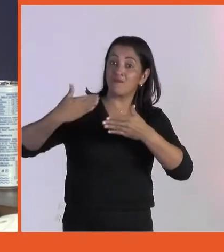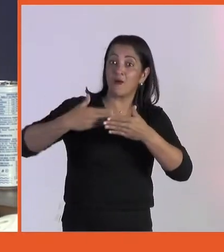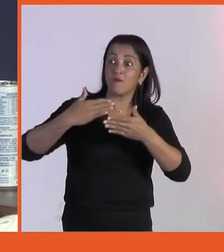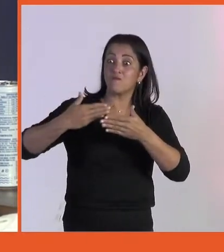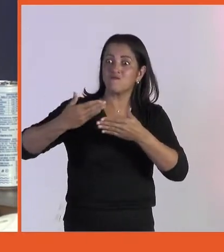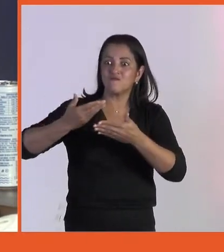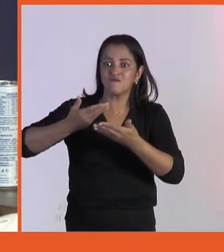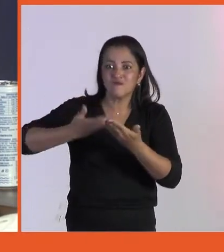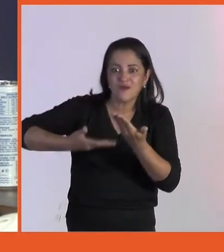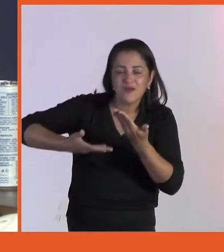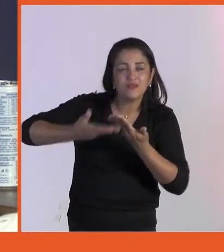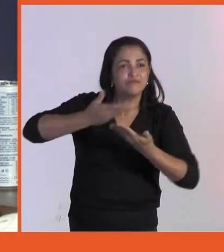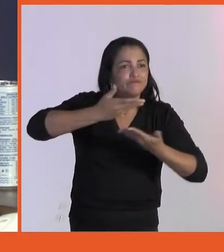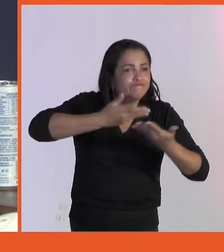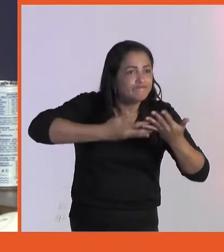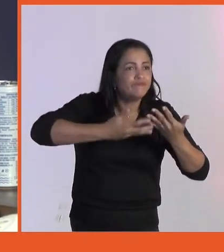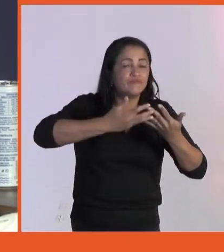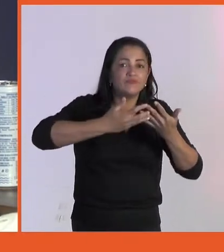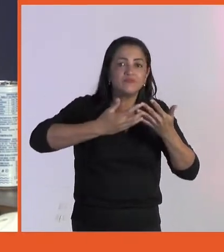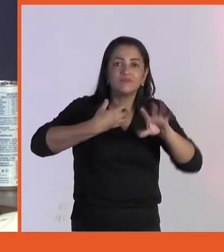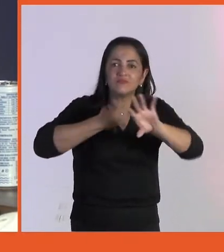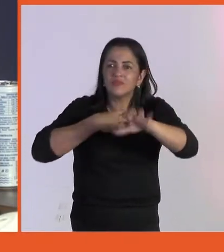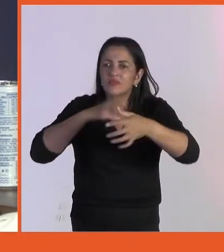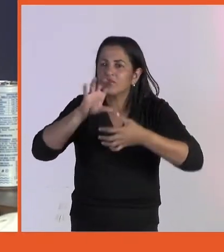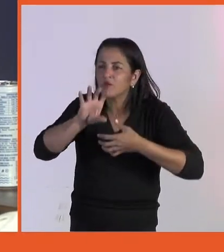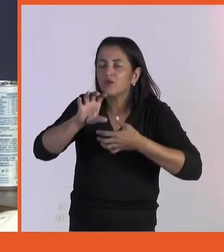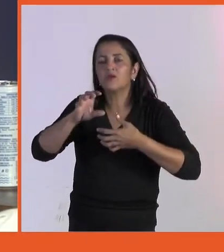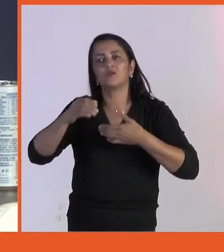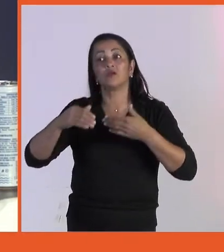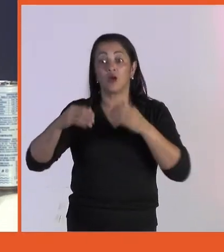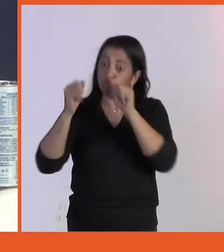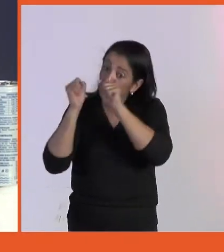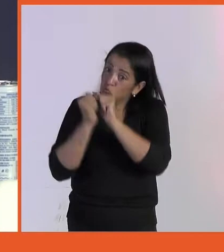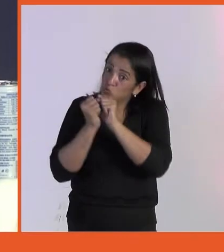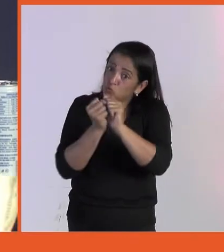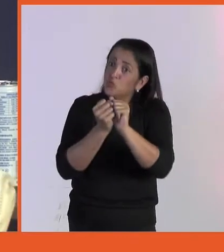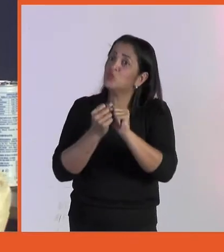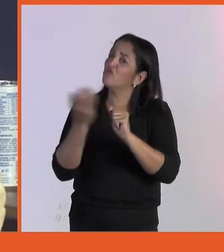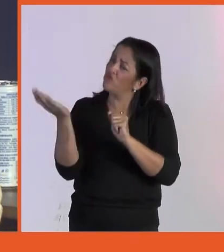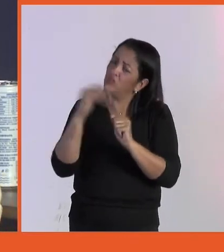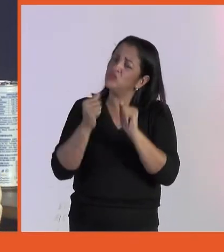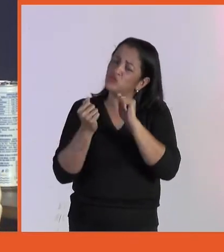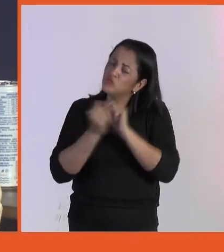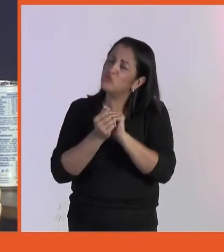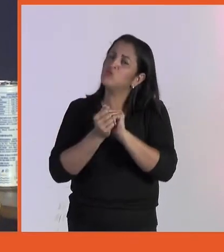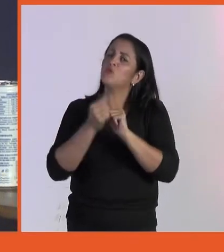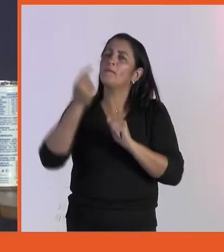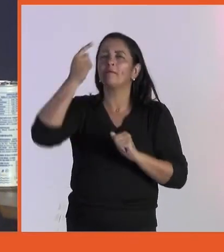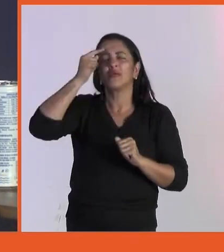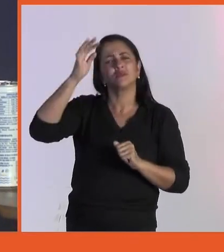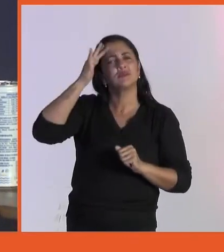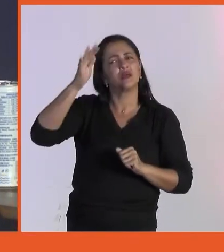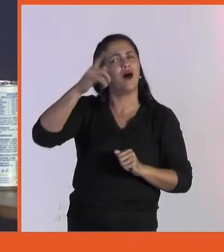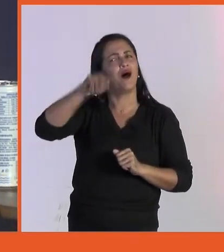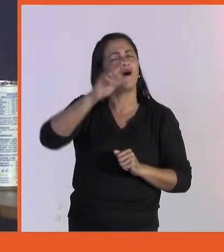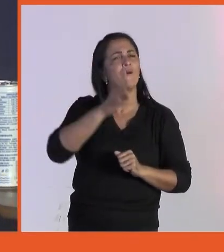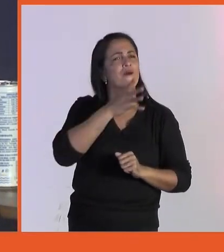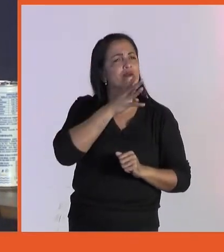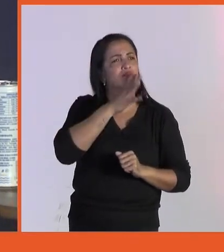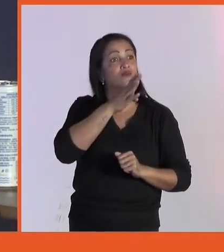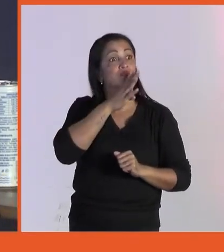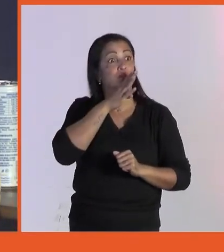vai gerando particularidades assim que essa, pô, eu também tô num dia mal, Luiz, vamos junto, sabe, eu também não tô bom. E essa companhia,